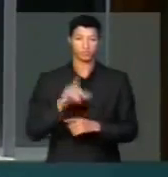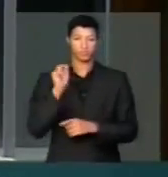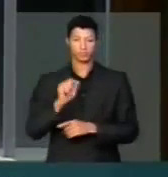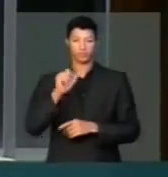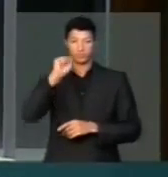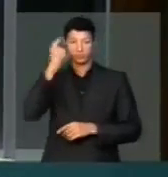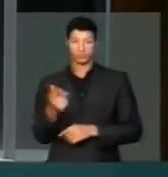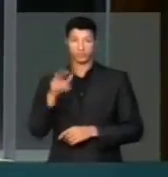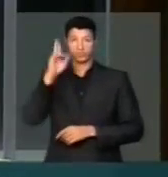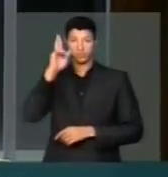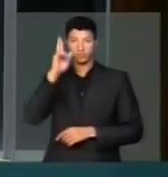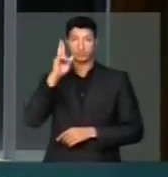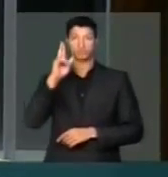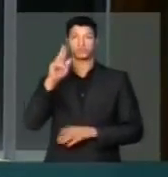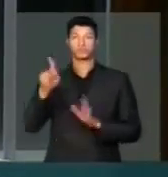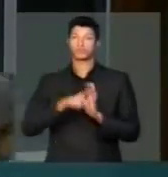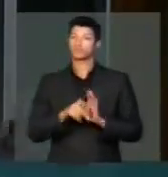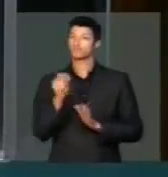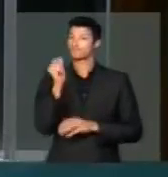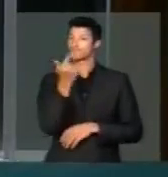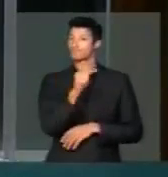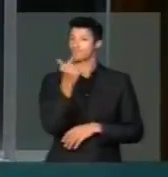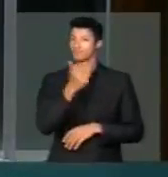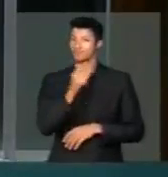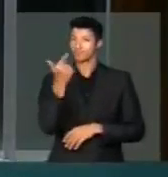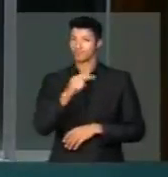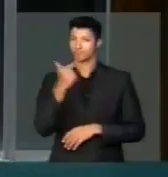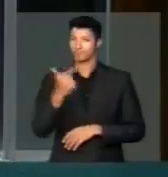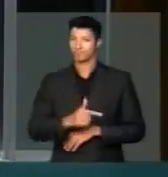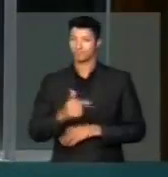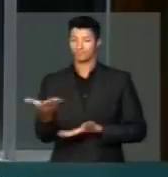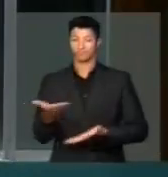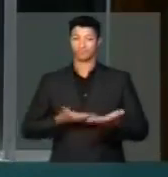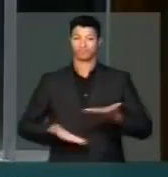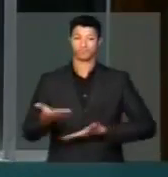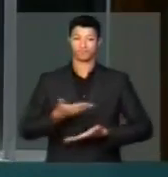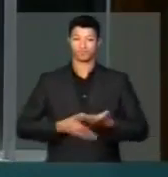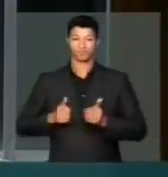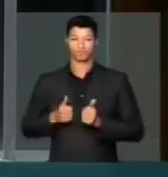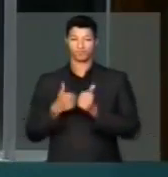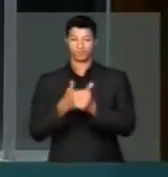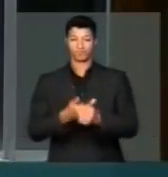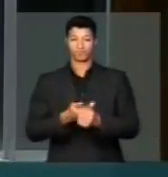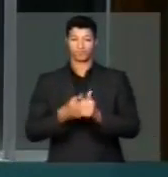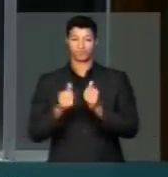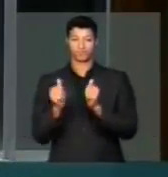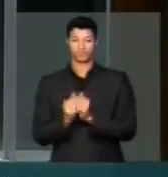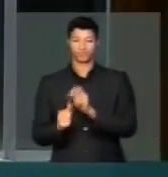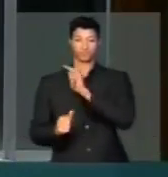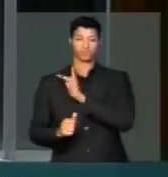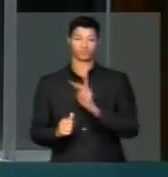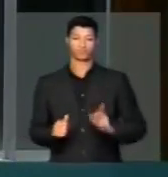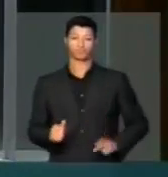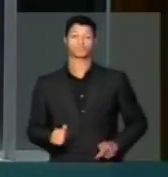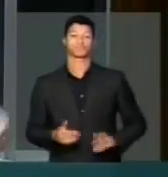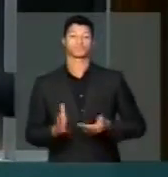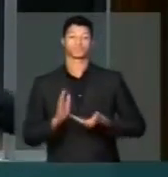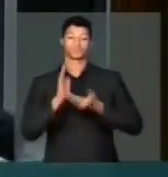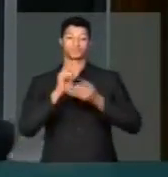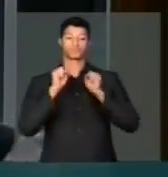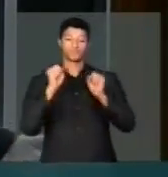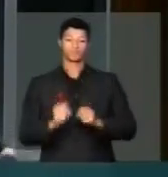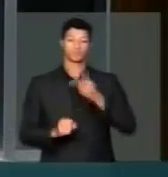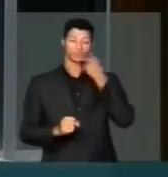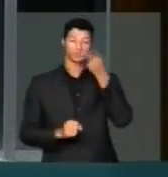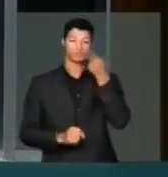os vice-líderes que não tenham uma relação de aproximação com o presidente da casa